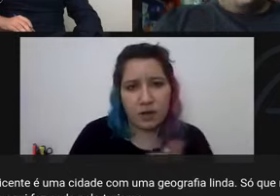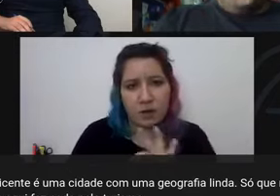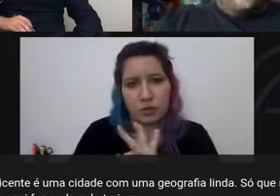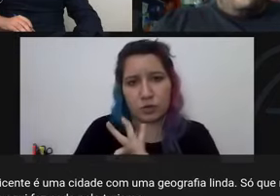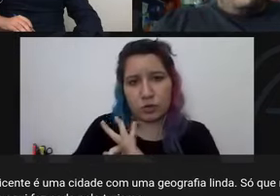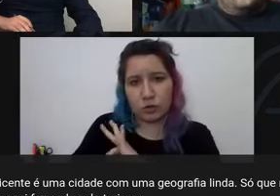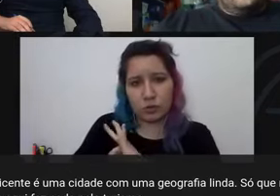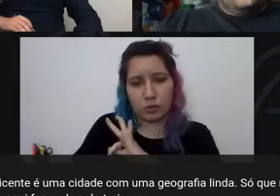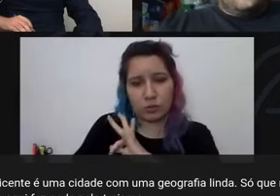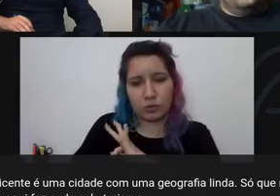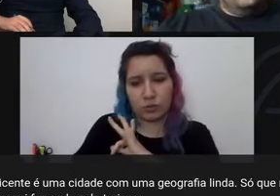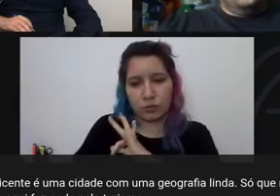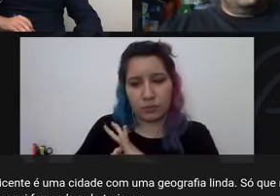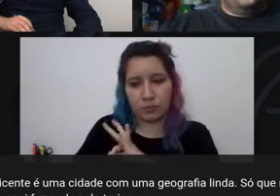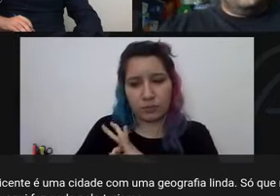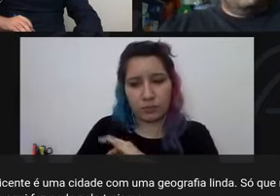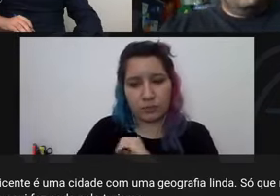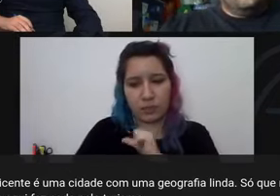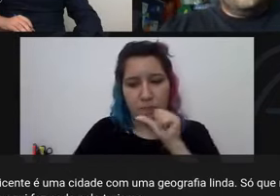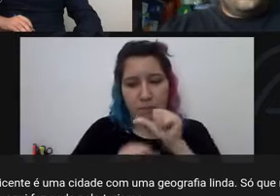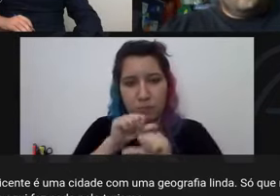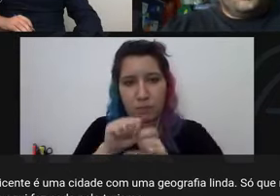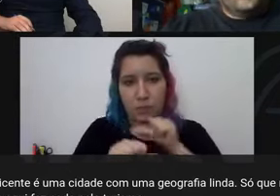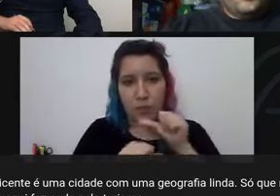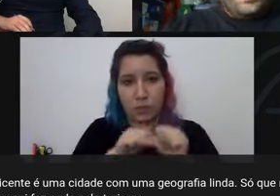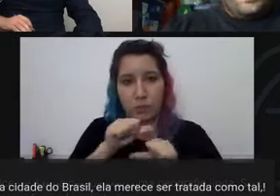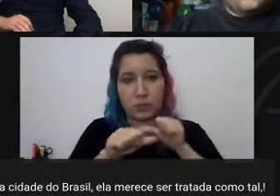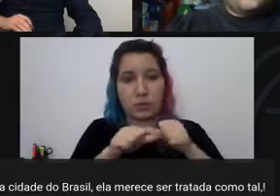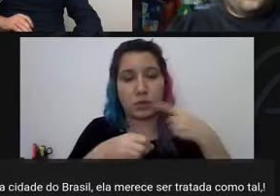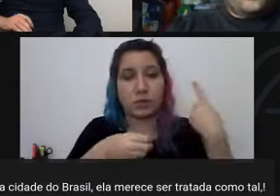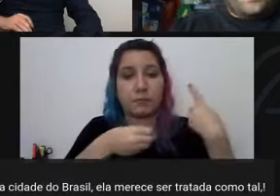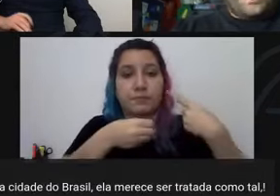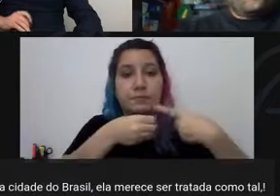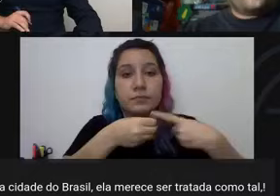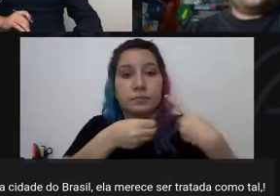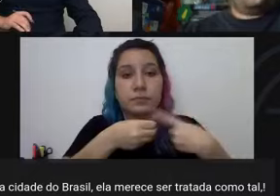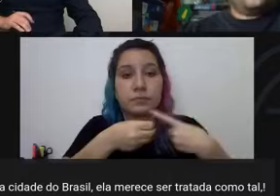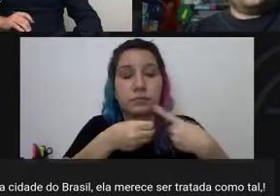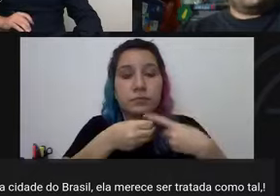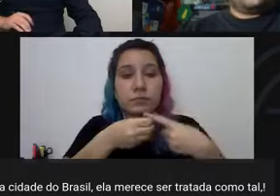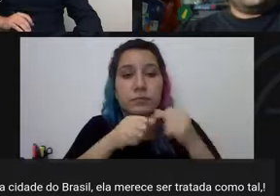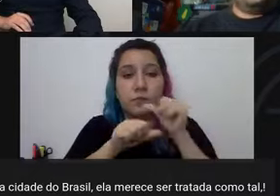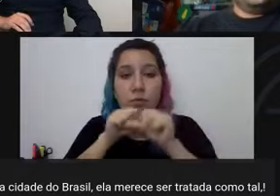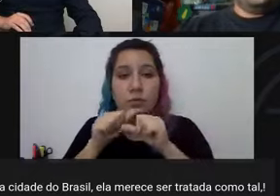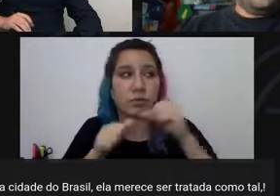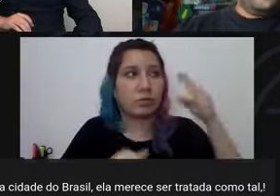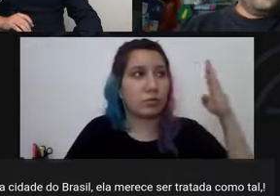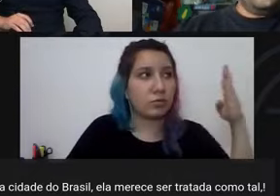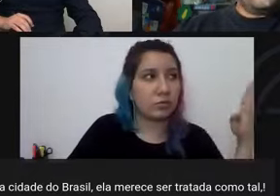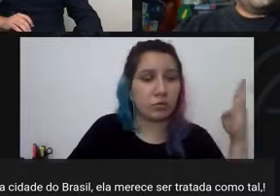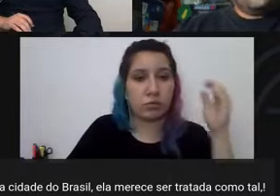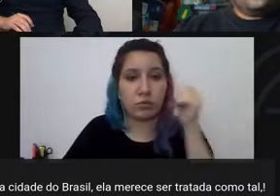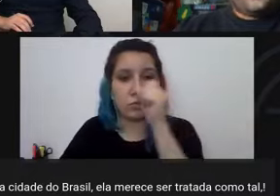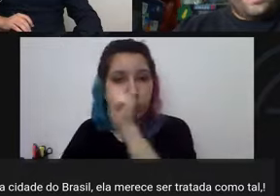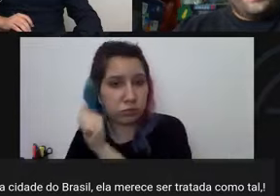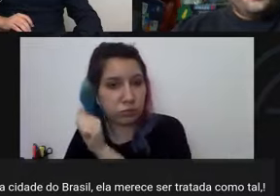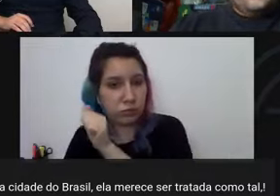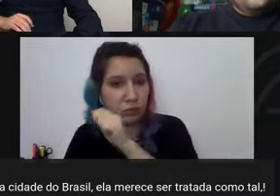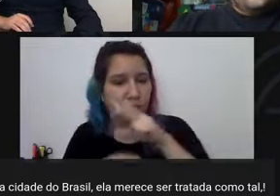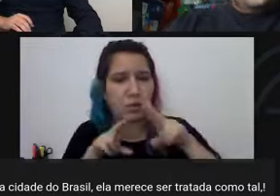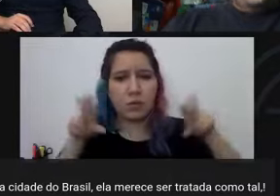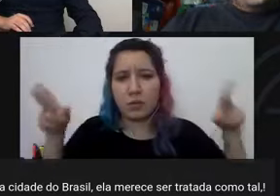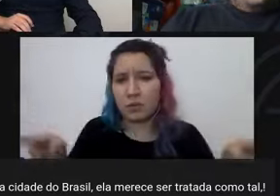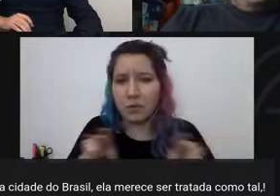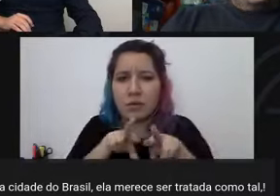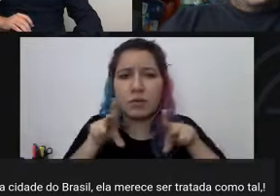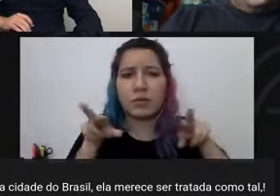pode transformar nossa cidade, e isso a nível do Ministério do Turismo, a categoria A. Qual que é a diferença do categoria B e da categoria A?